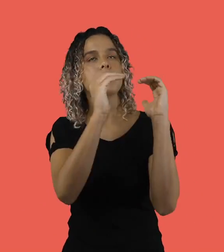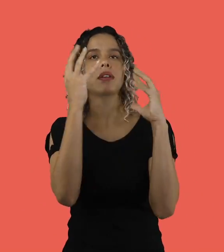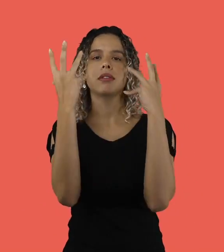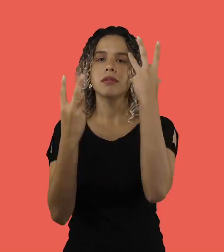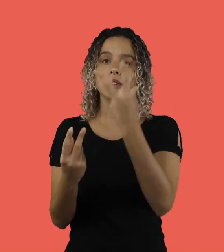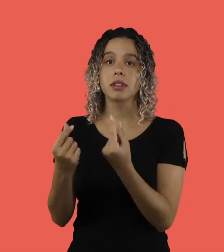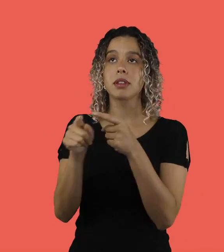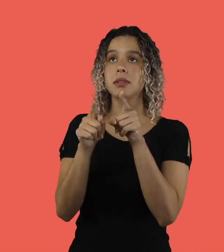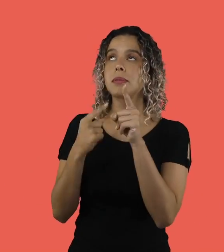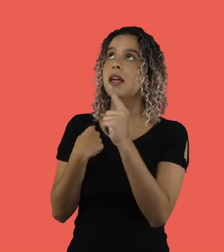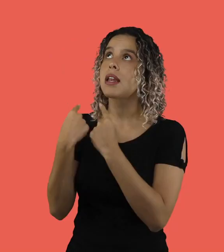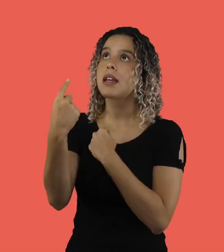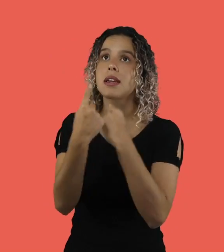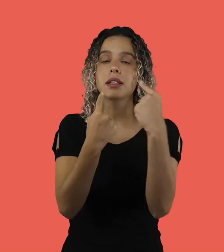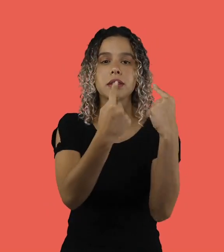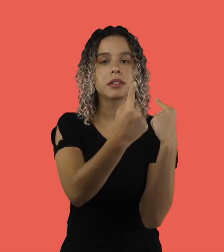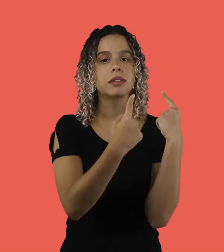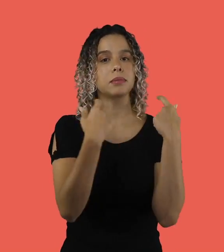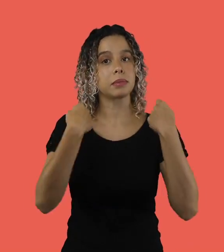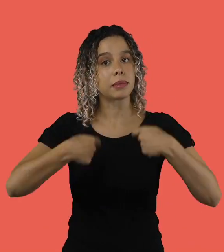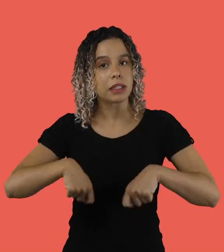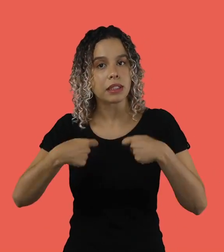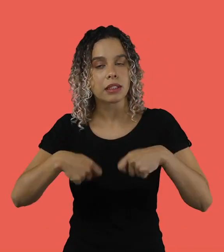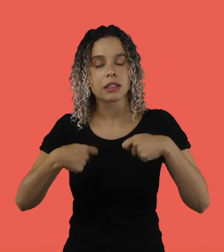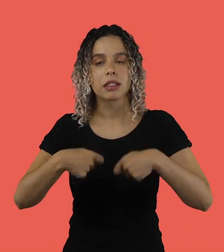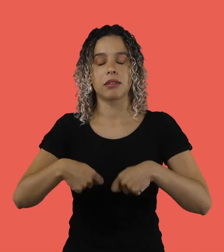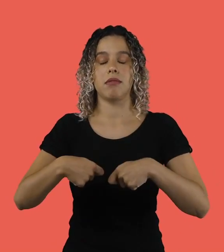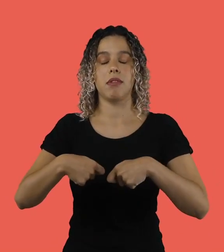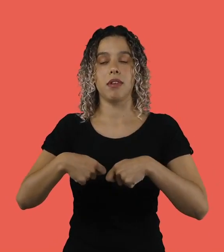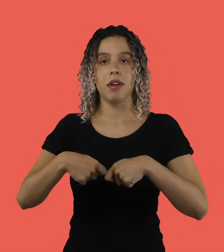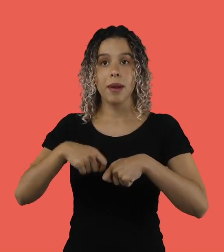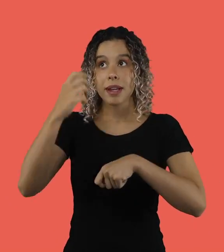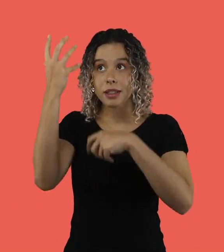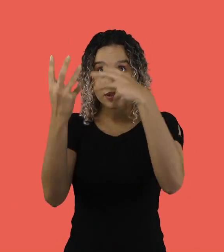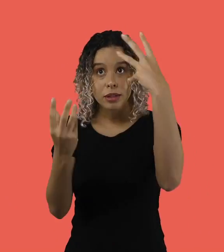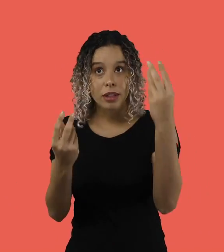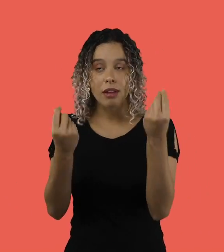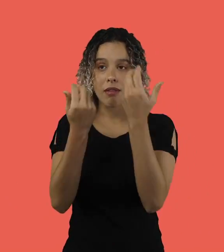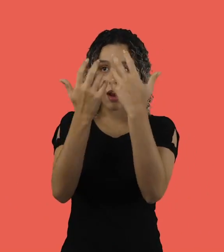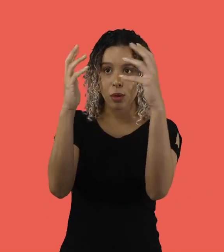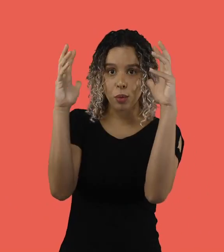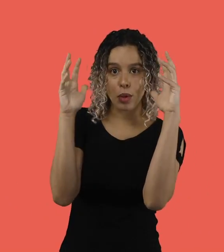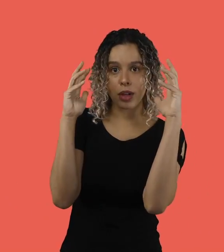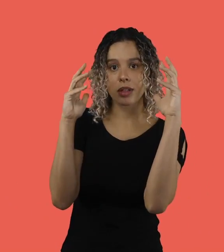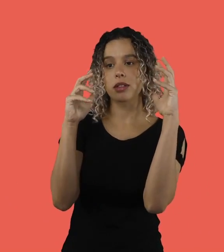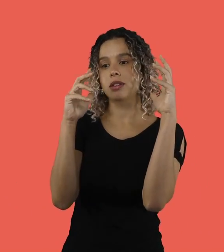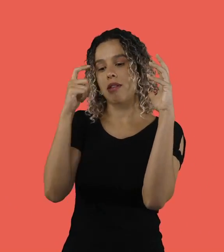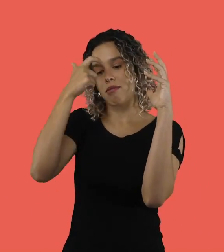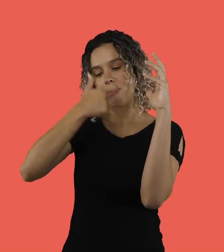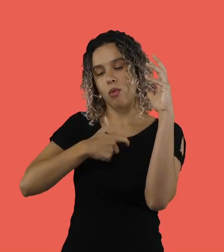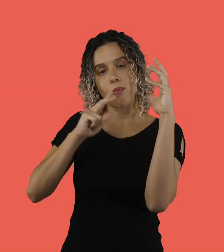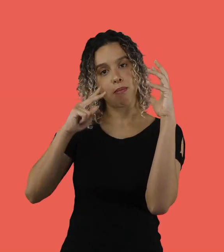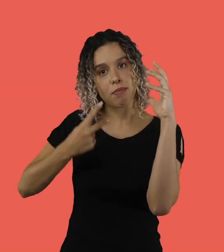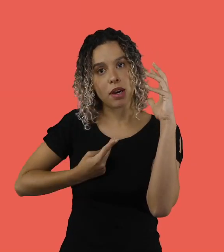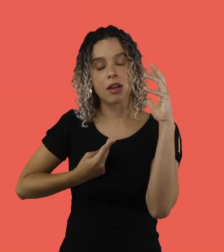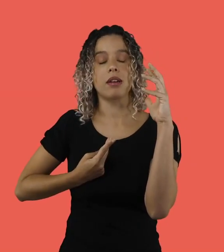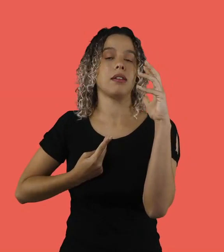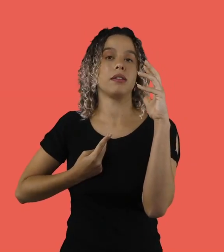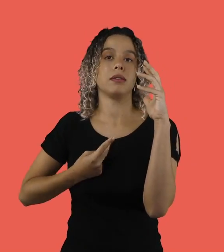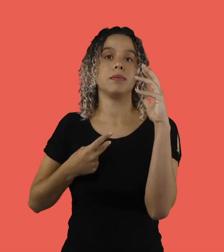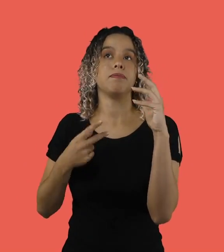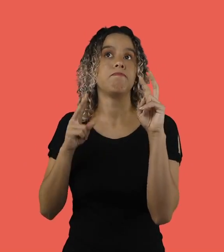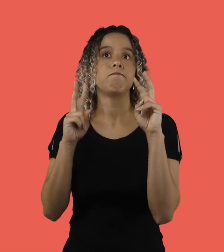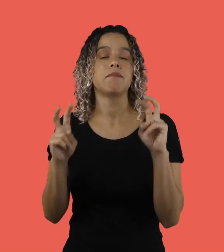esses espíritos, né? A relação que a gente precisa ter com eles, a relação entre eles, natureza e humano,